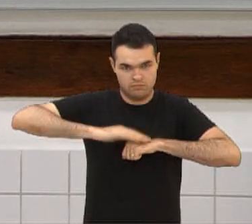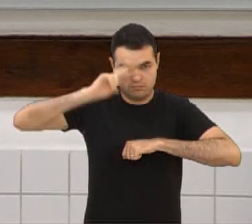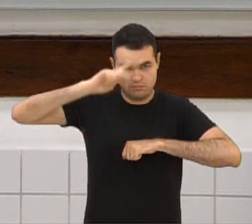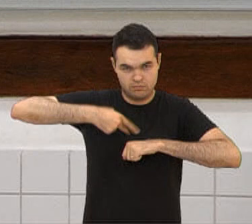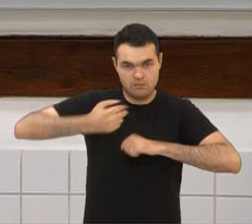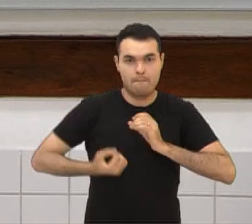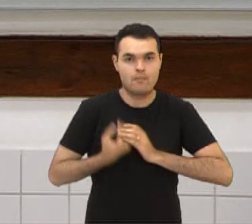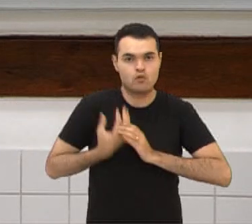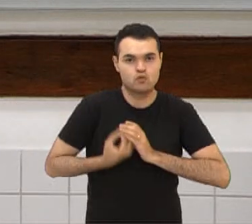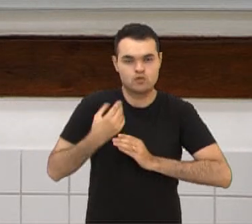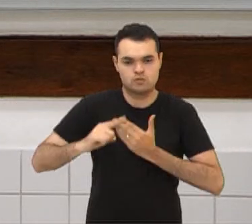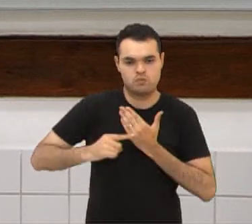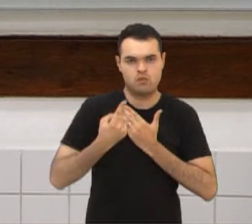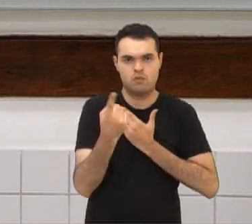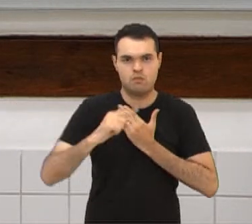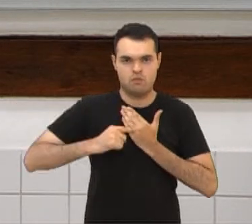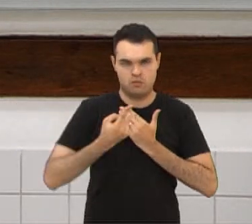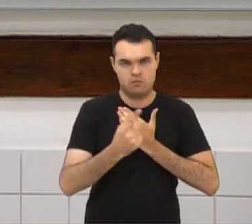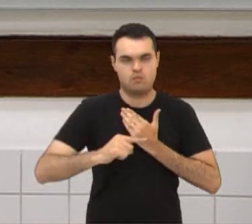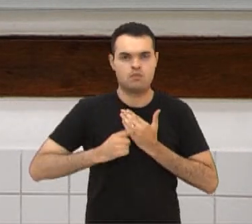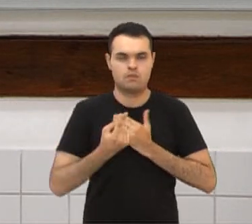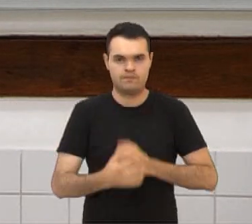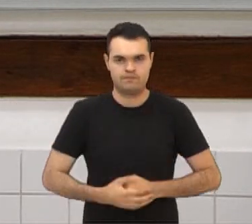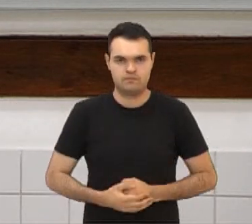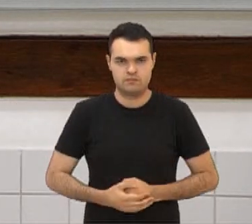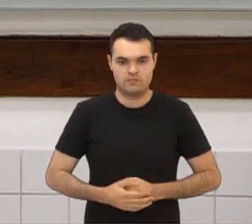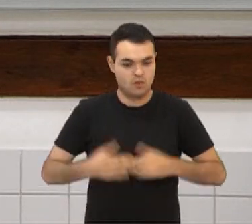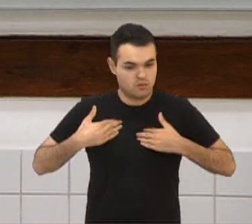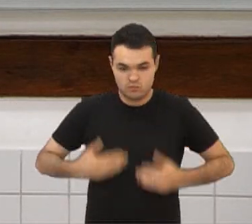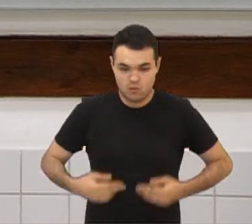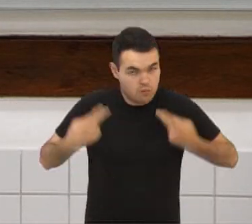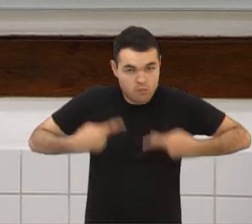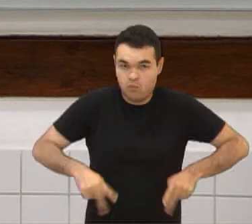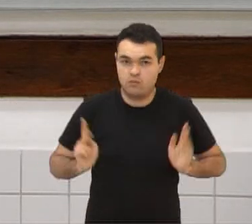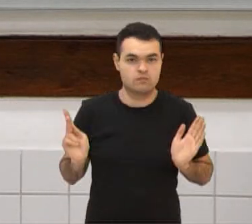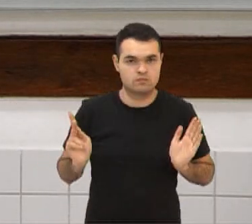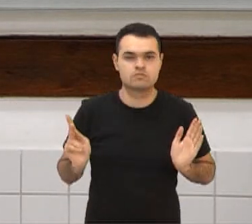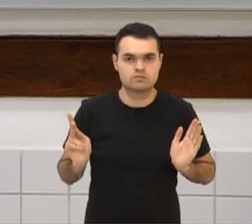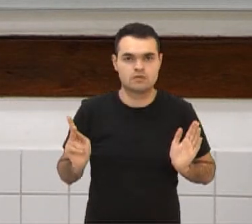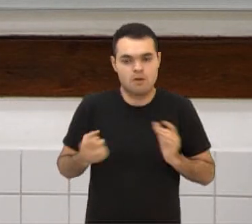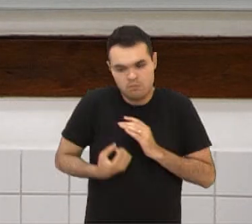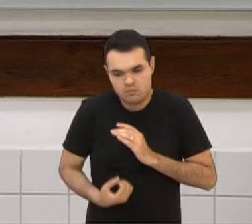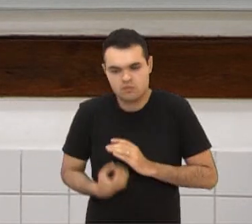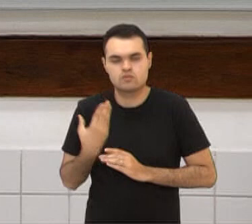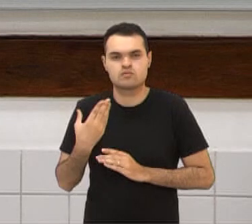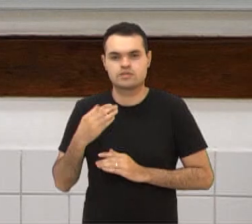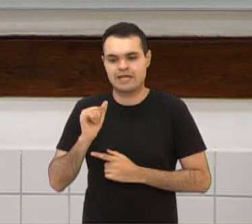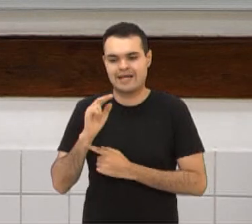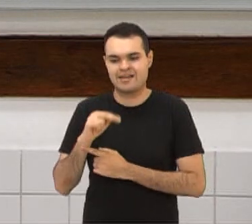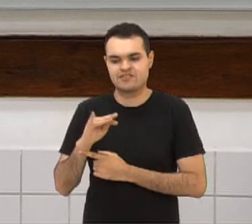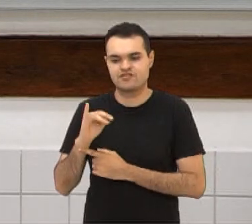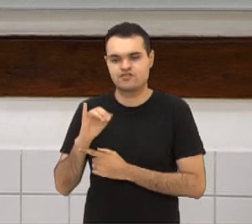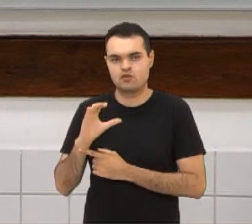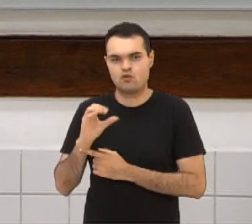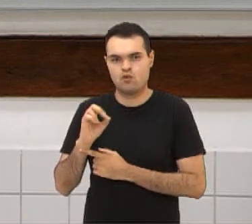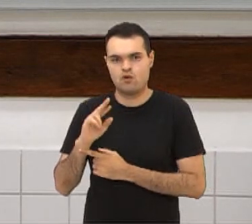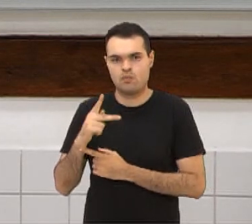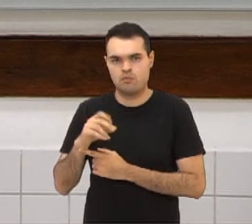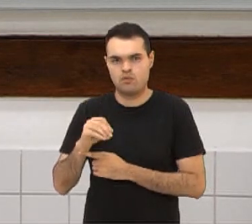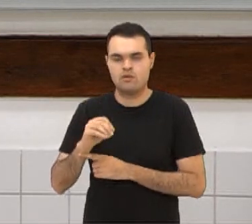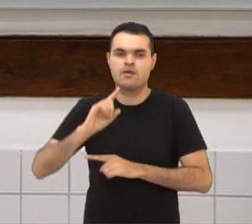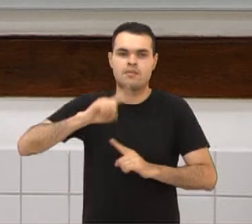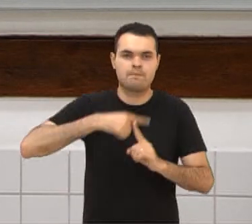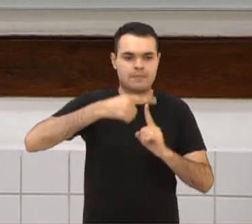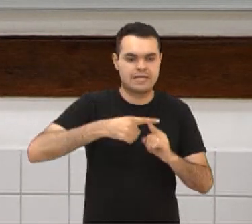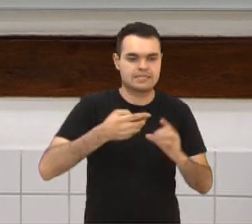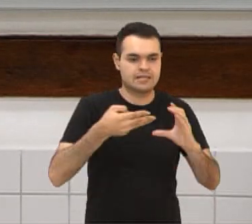anticorpos. Toda vez que produz seus próprios anticorpos, produz uma outra coisa muito importante, que são as células de memória.